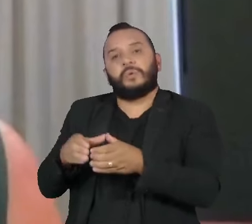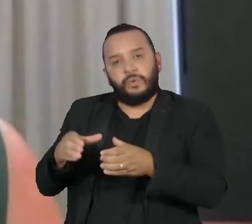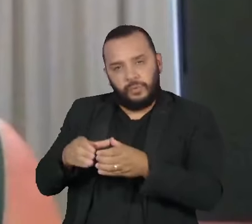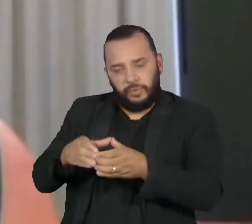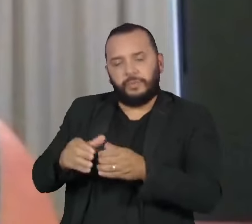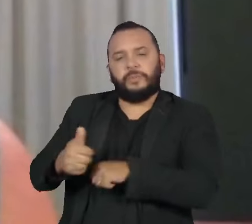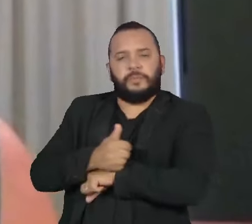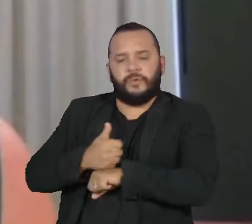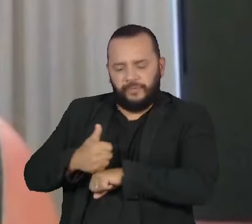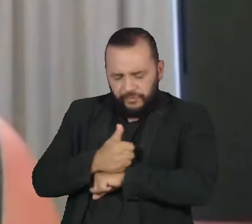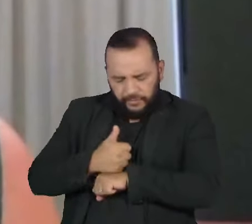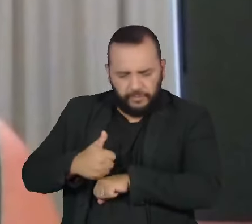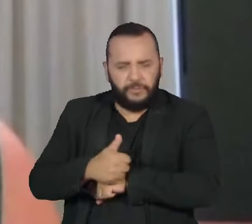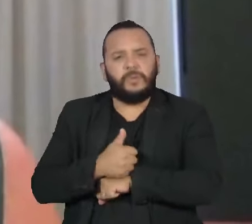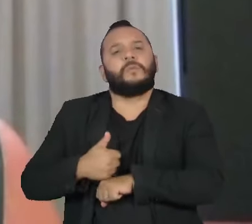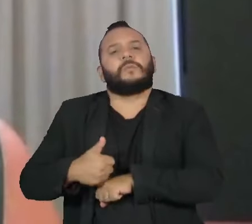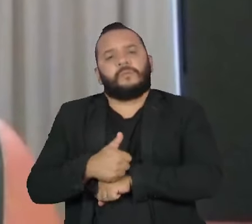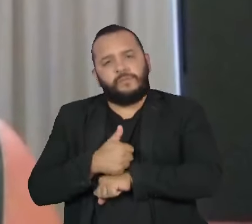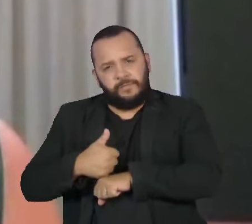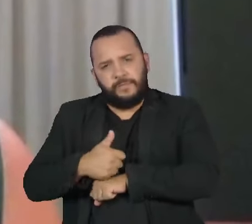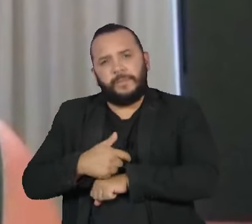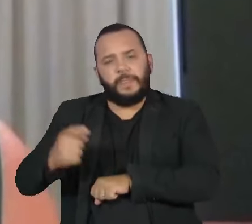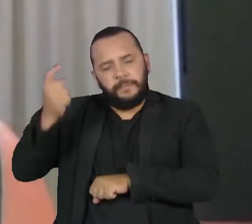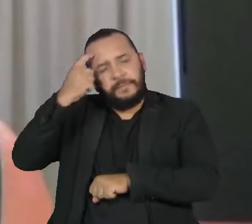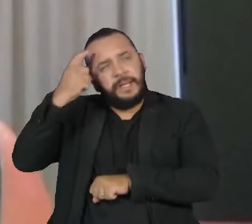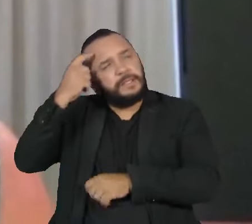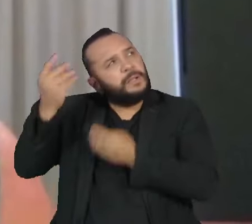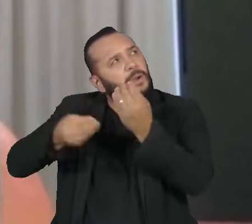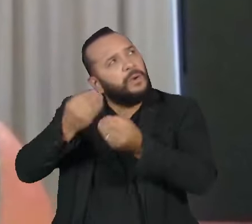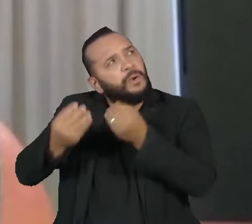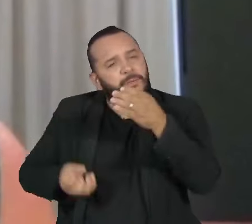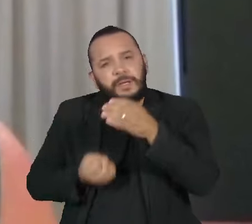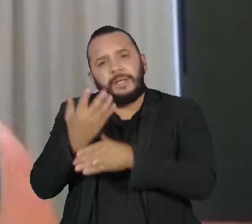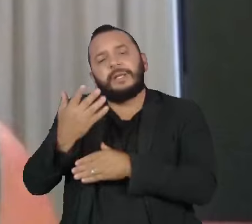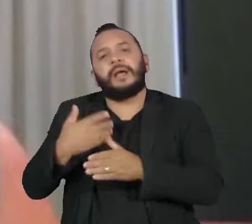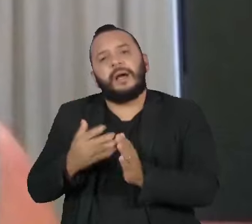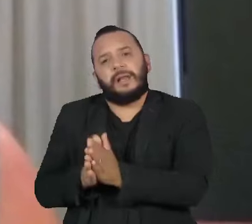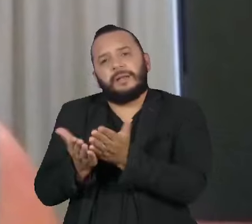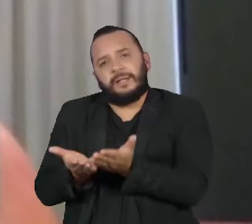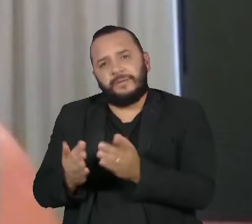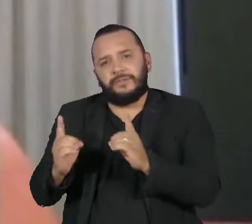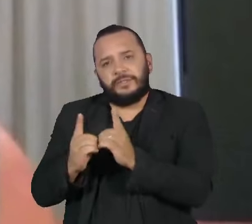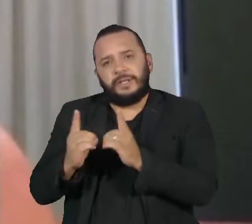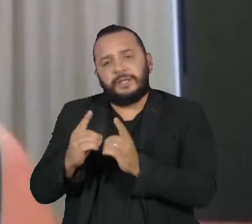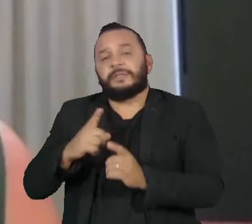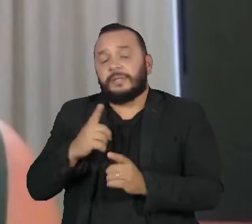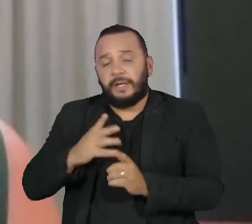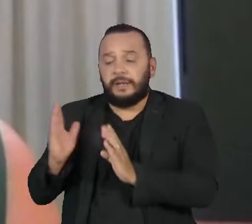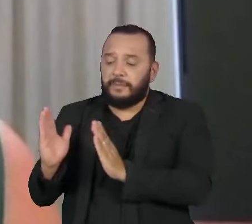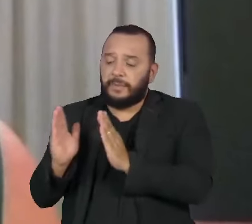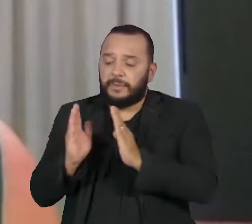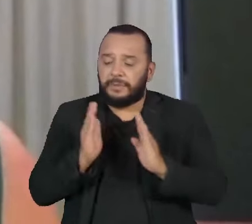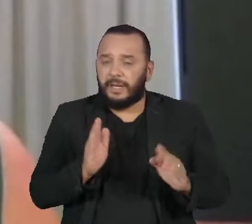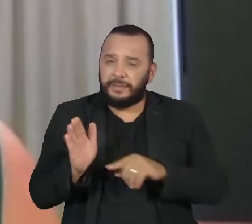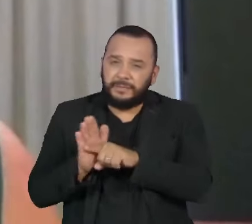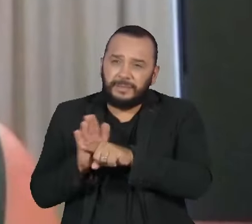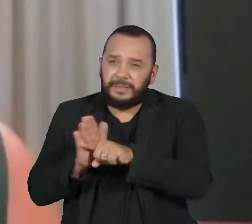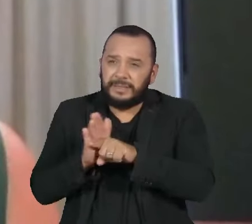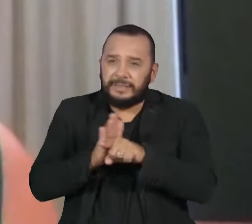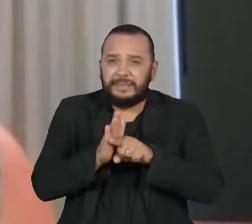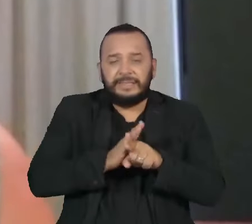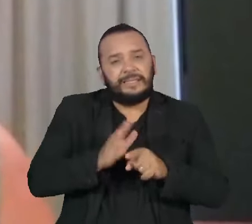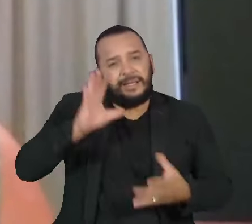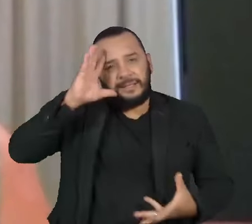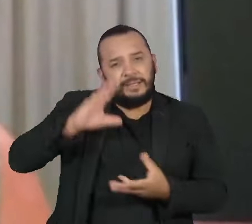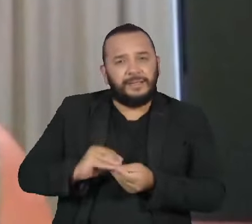grande de profissionais que pensam o livro didático, né? Ele começa com um processo longo de pesquisa para entender o